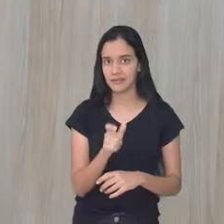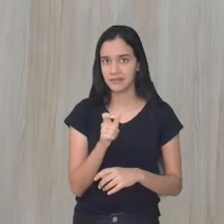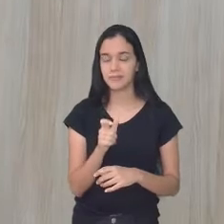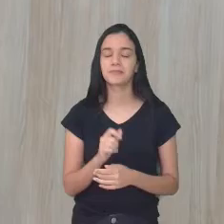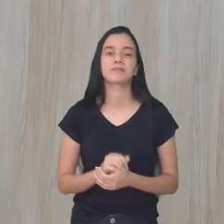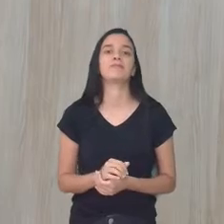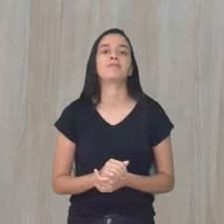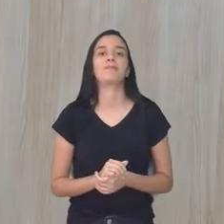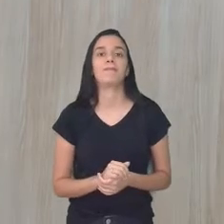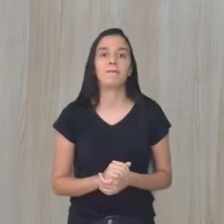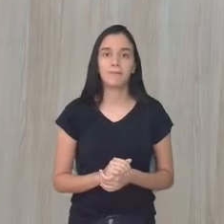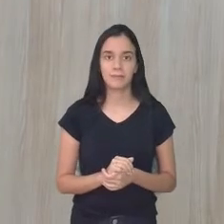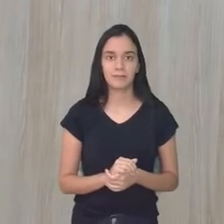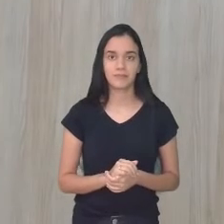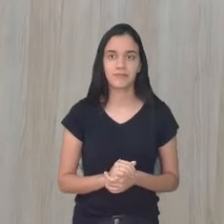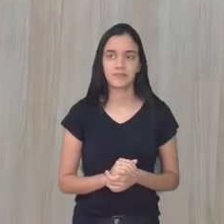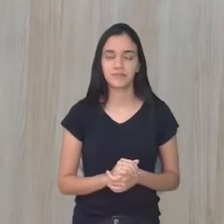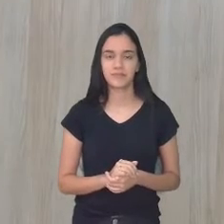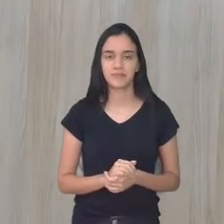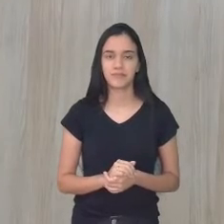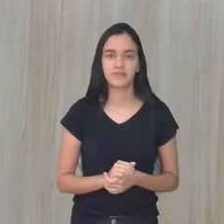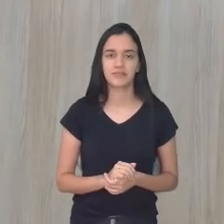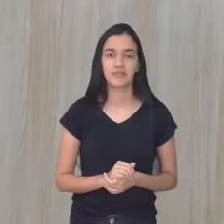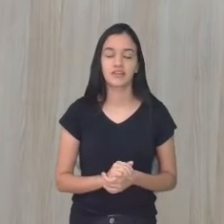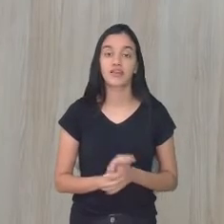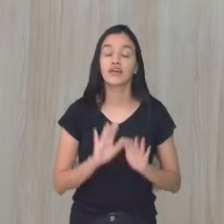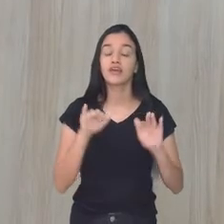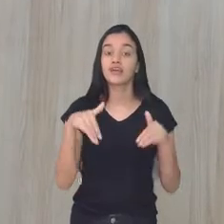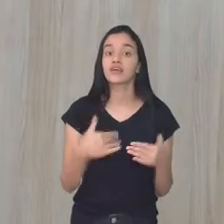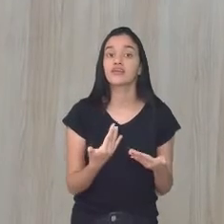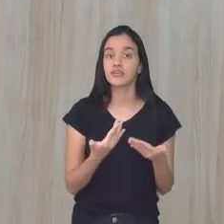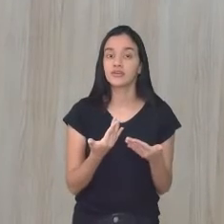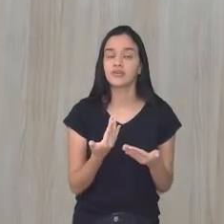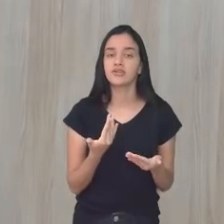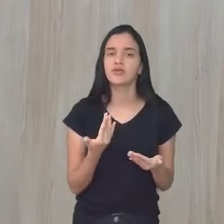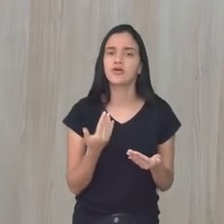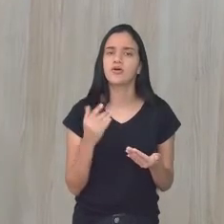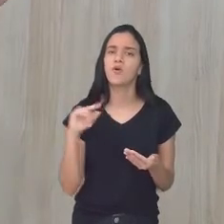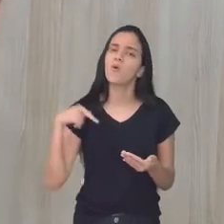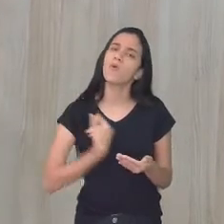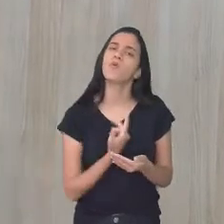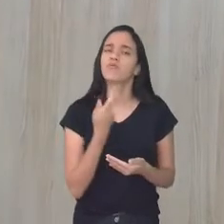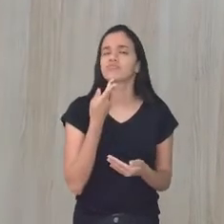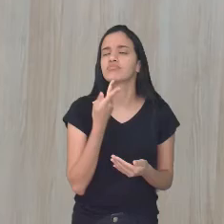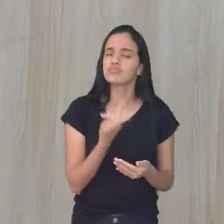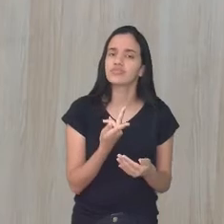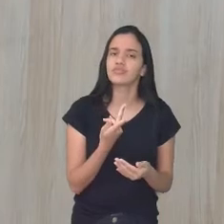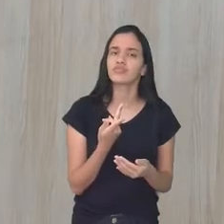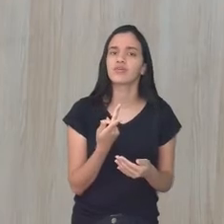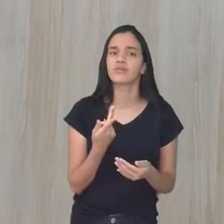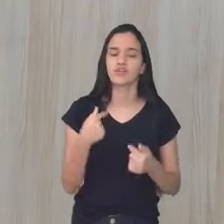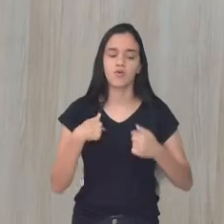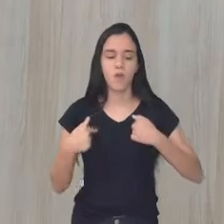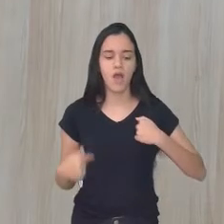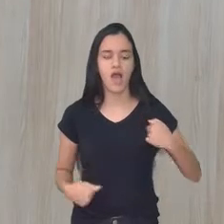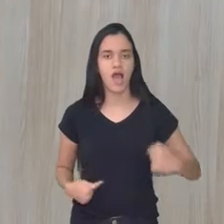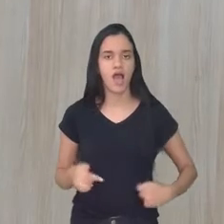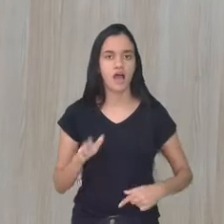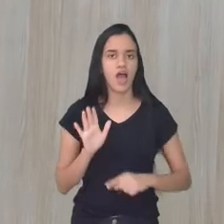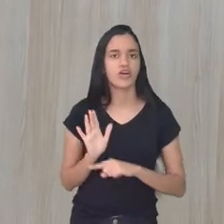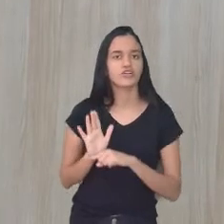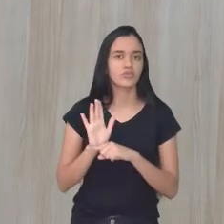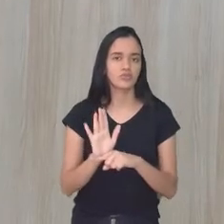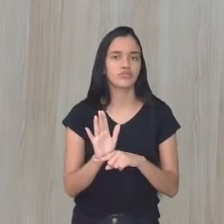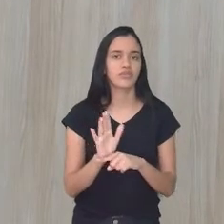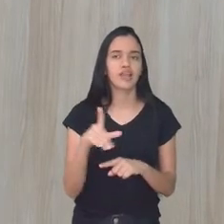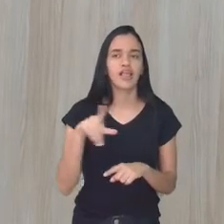a esses órgãos. E aí, gente, quando a gente fala que um órgão está ajudando o outro, vem